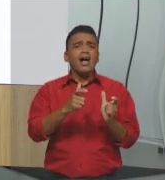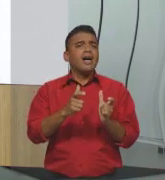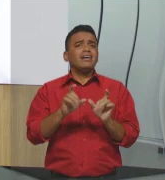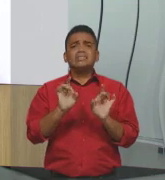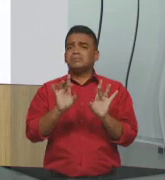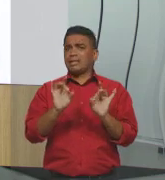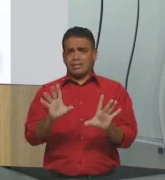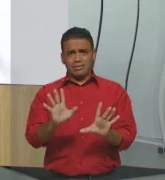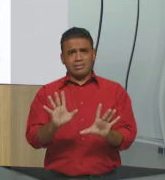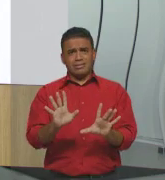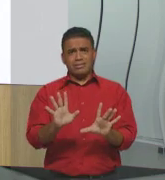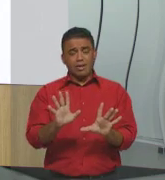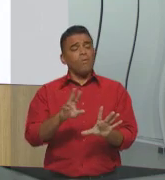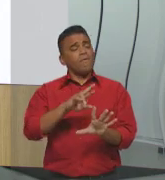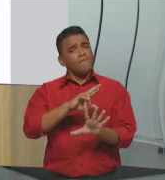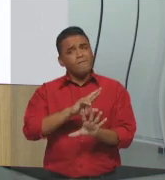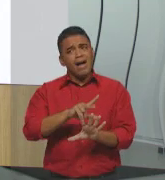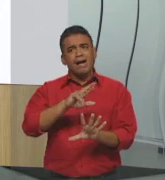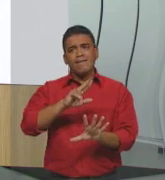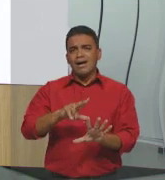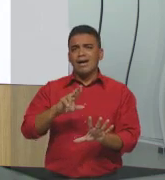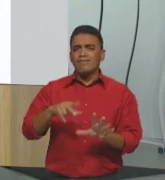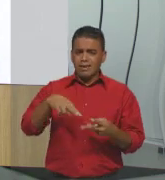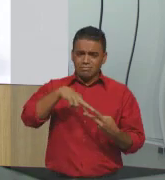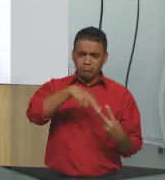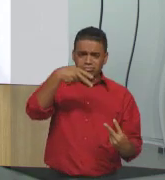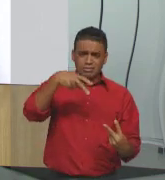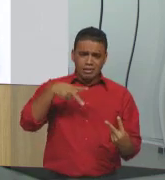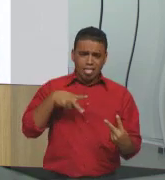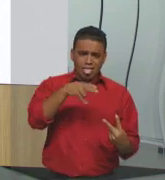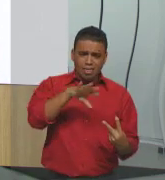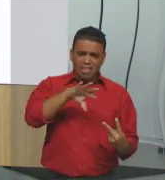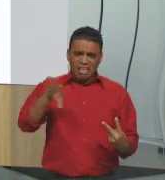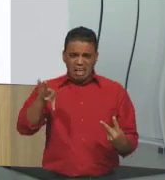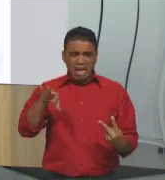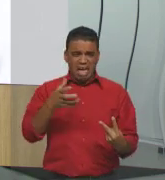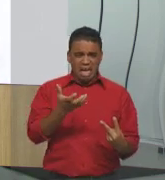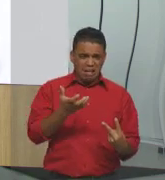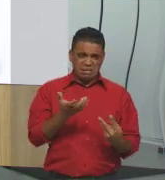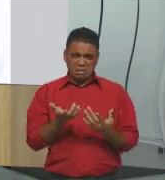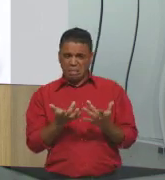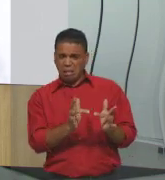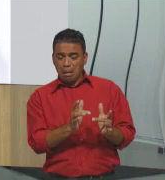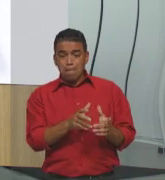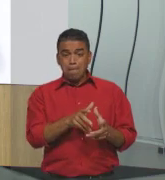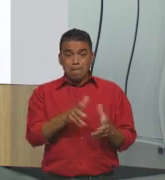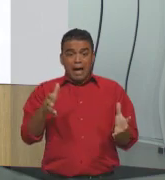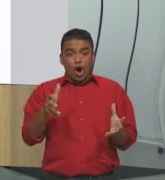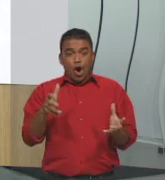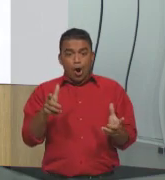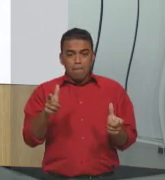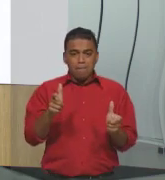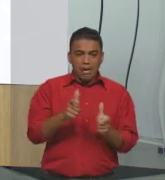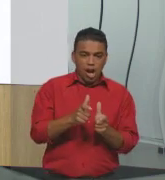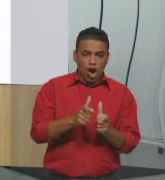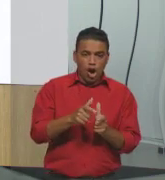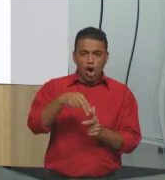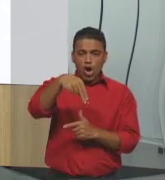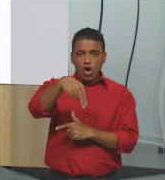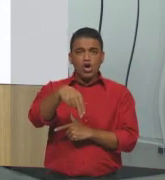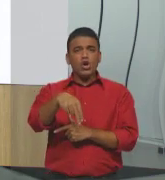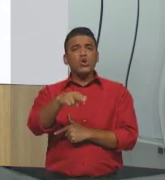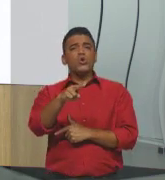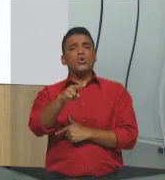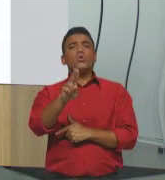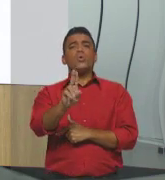Então, eu vou ter vários fragmentos, o que eu quero, o que eu não quero, uns menores, outros maiores, nucleotídeos, está